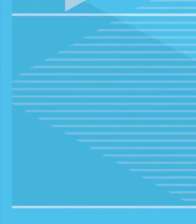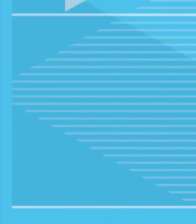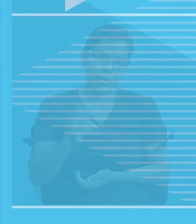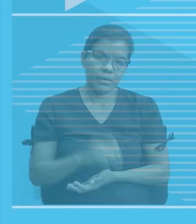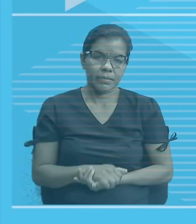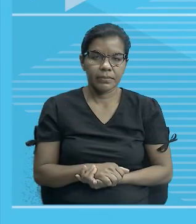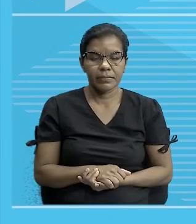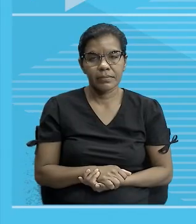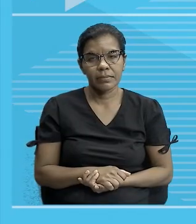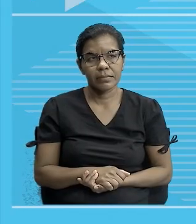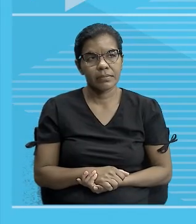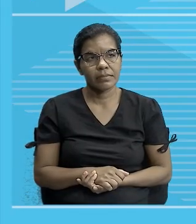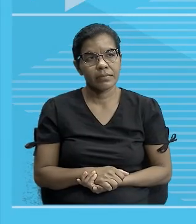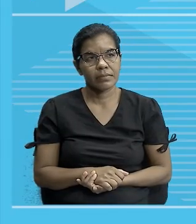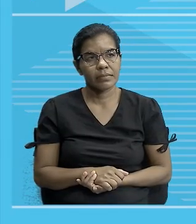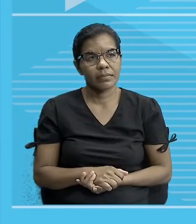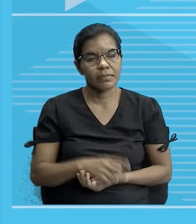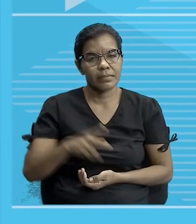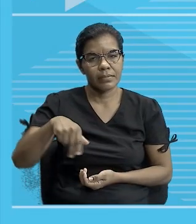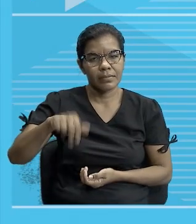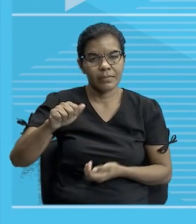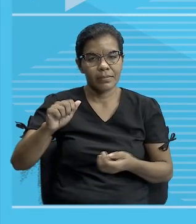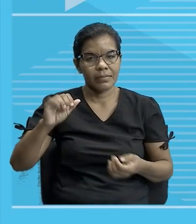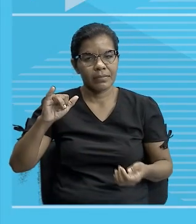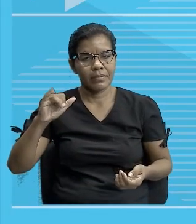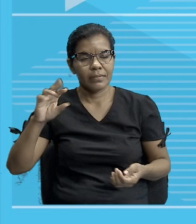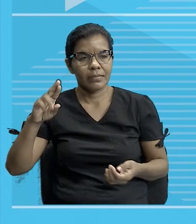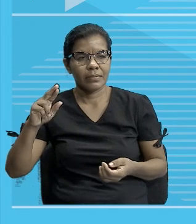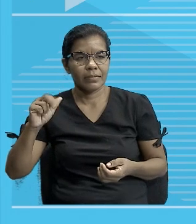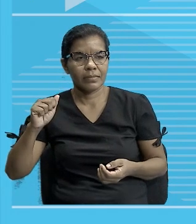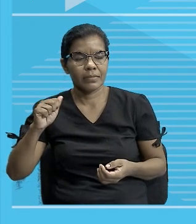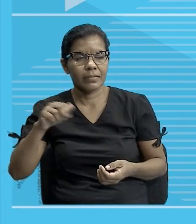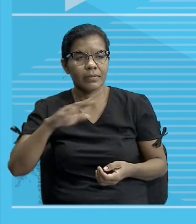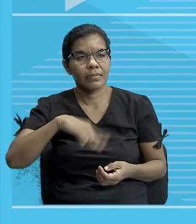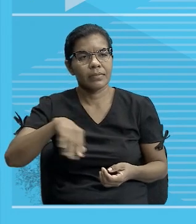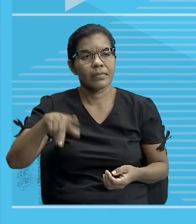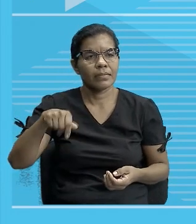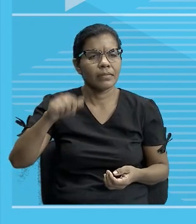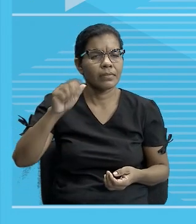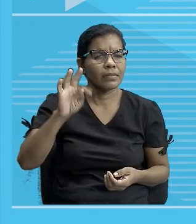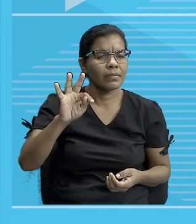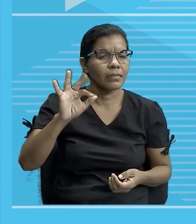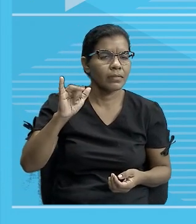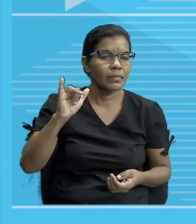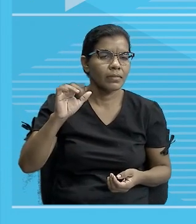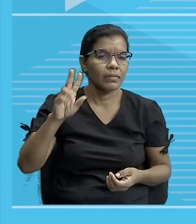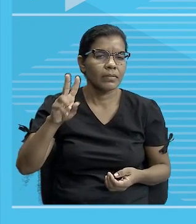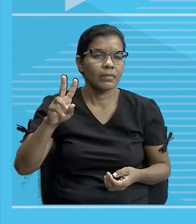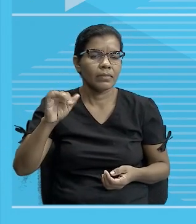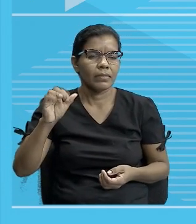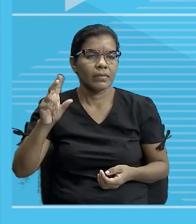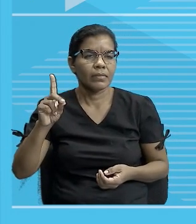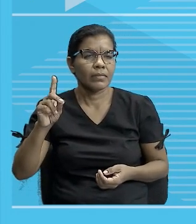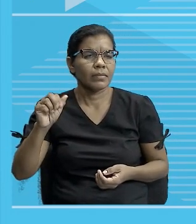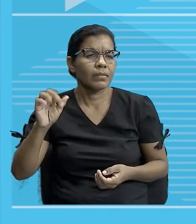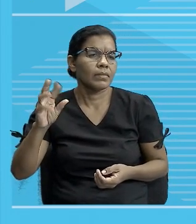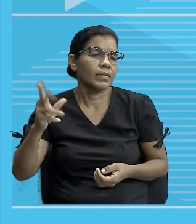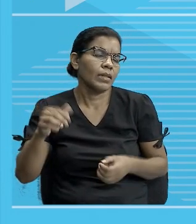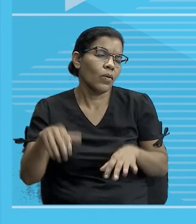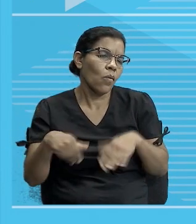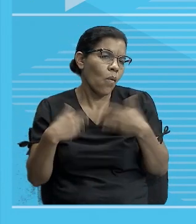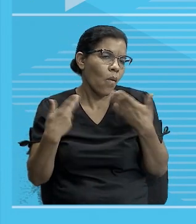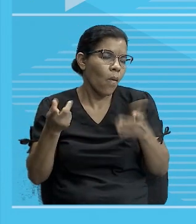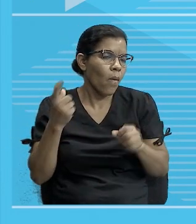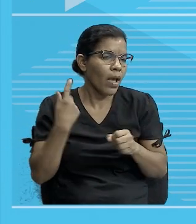Ok. Alô, senhora Naira Natividade. Qual é a escola, senhora Naira? Qual é a